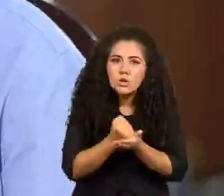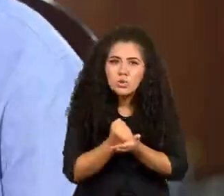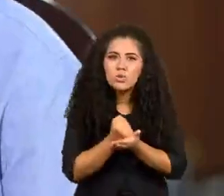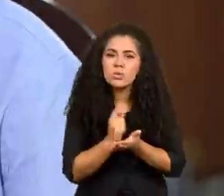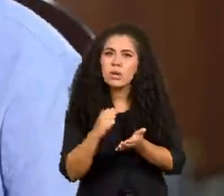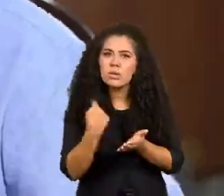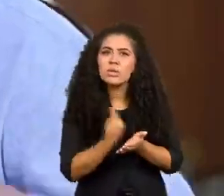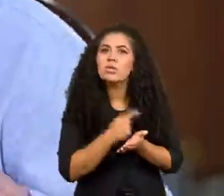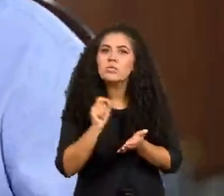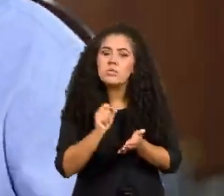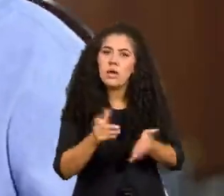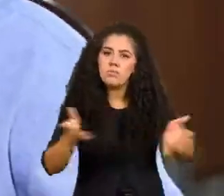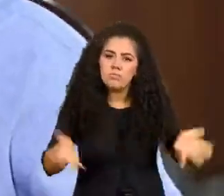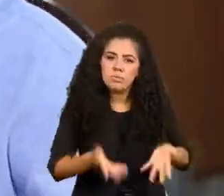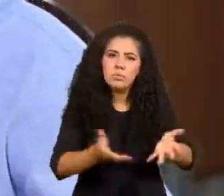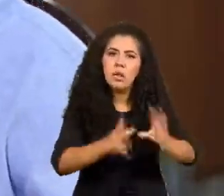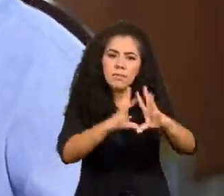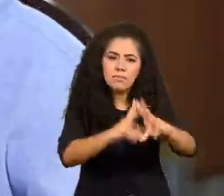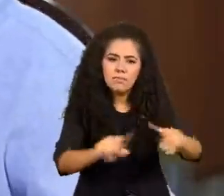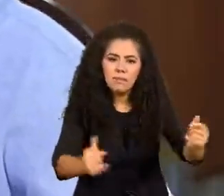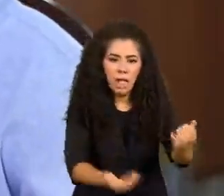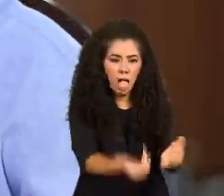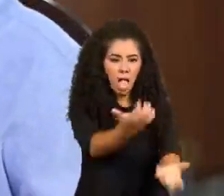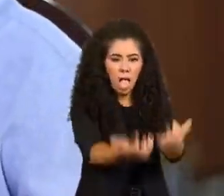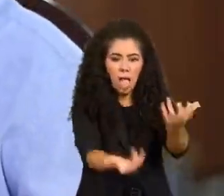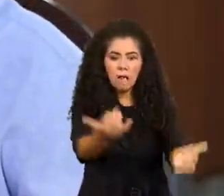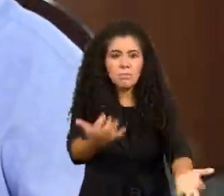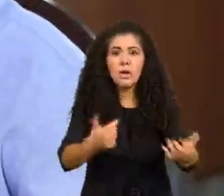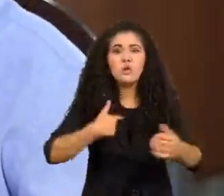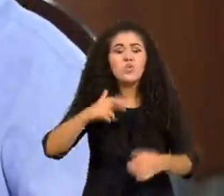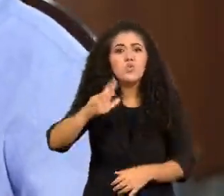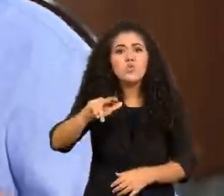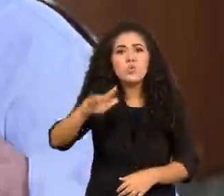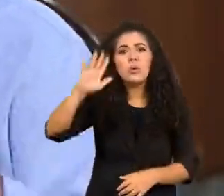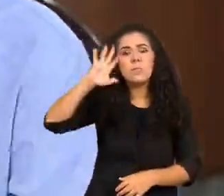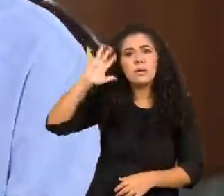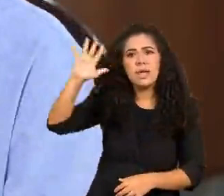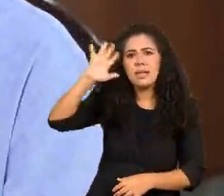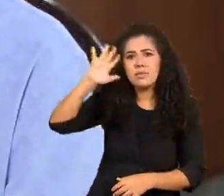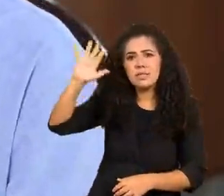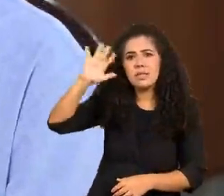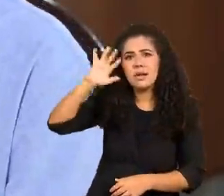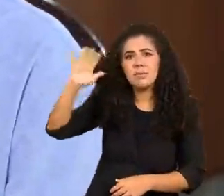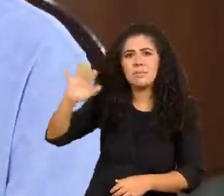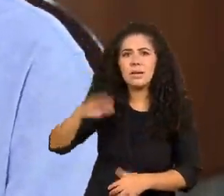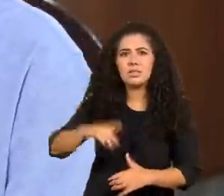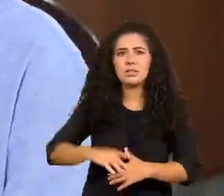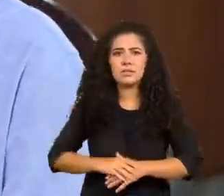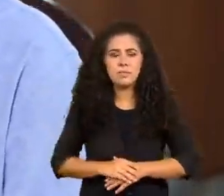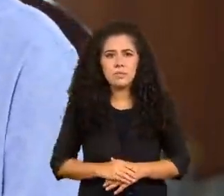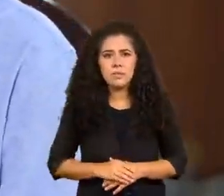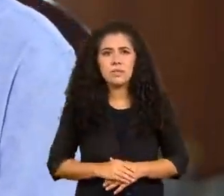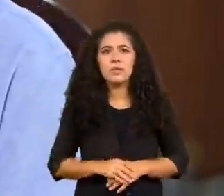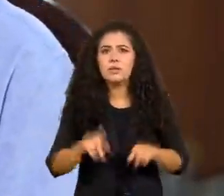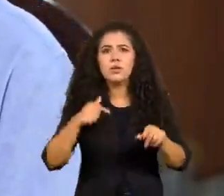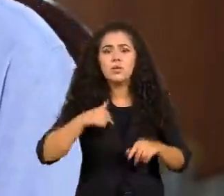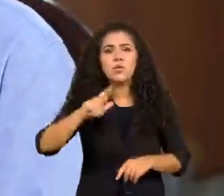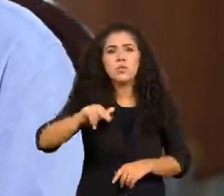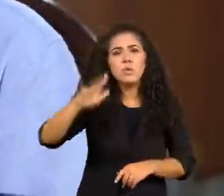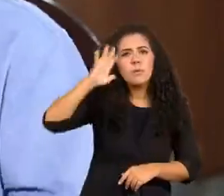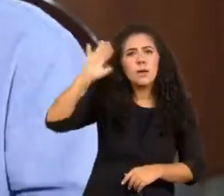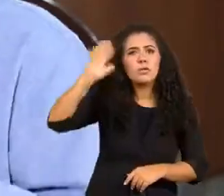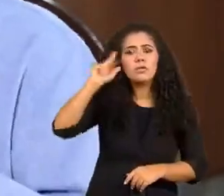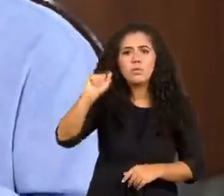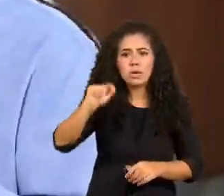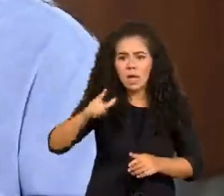Ou seja, eu jamais imaginei ver o Rio Madeira seco do jeito que está. É. Eu jamais imaginei ver o Rio São Limões do jeito que está.